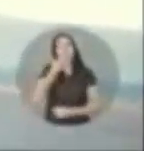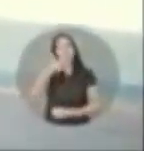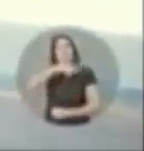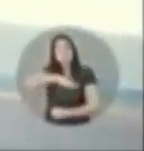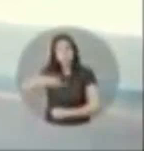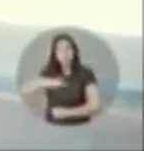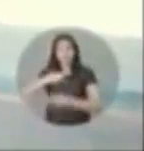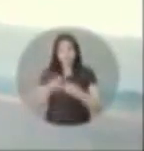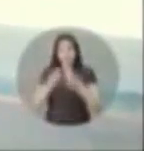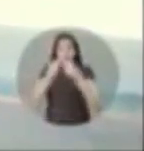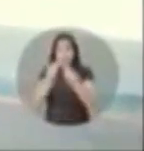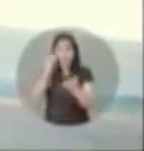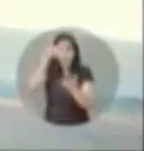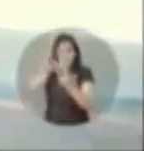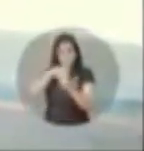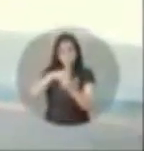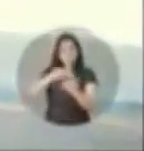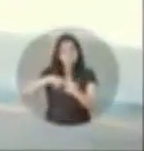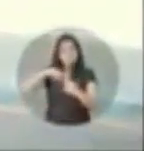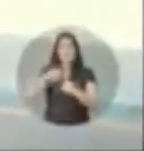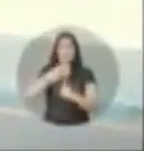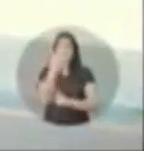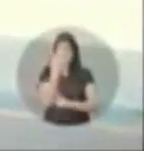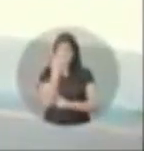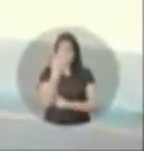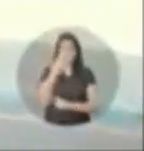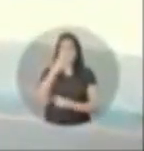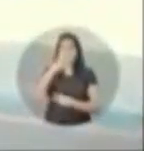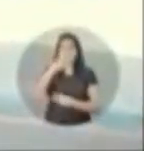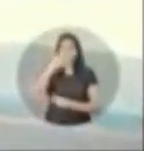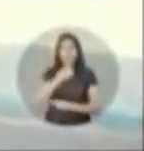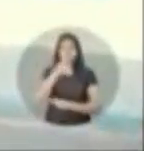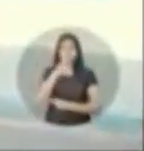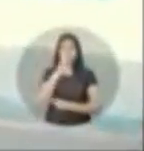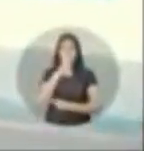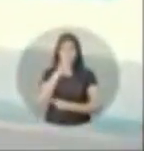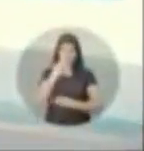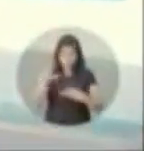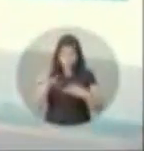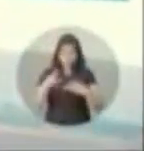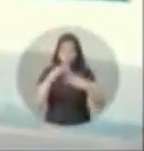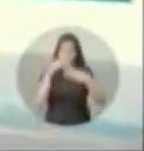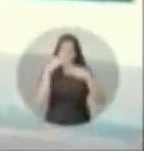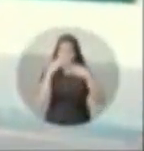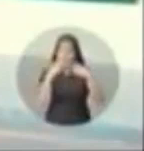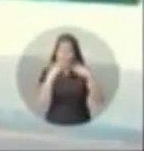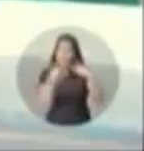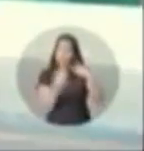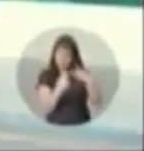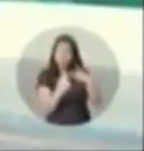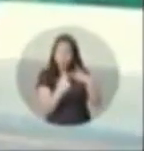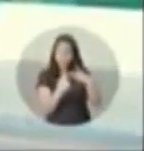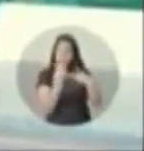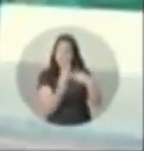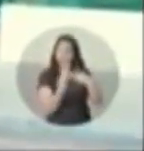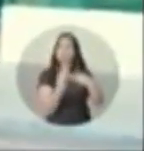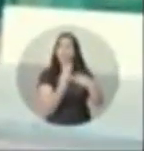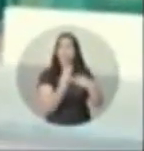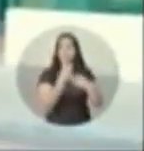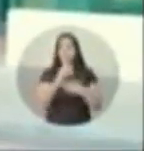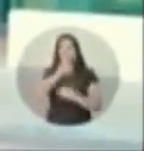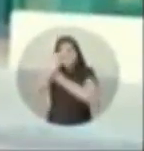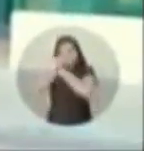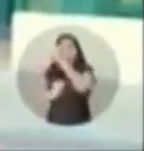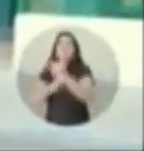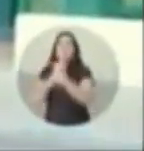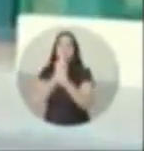unidades. 2 no Tijucal, uma no Residencial Paiaguás e outra no Parque Geórgia. E no próximo ano, pessoal, nós vamos